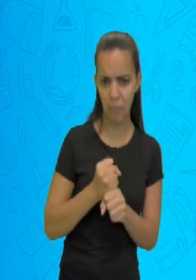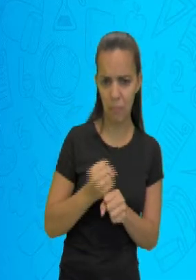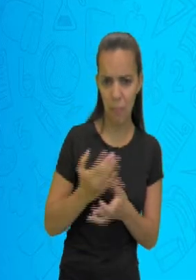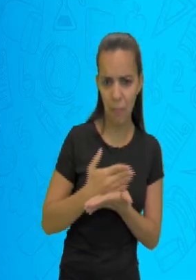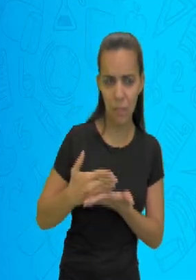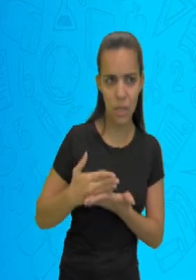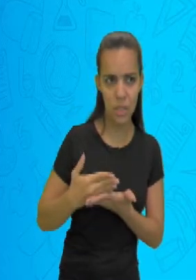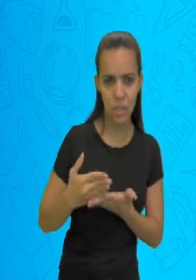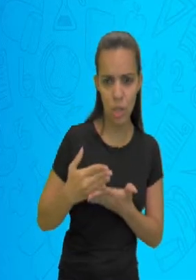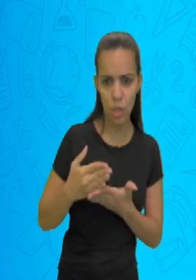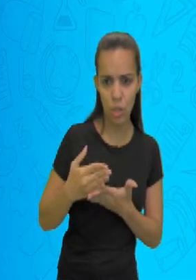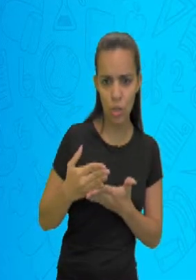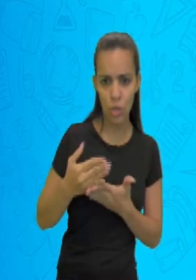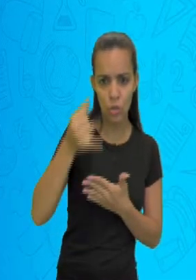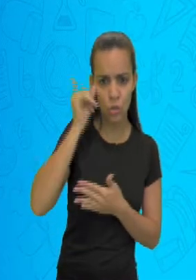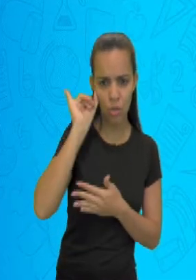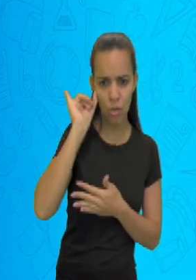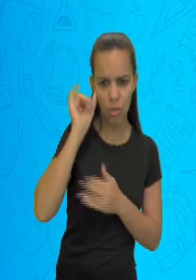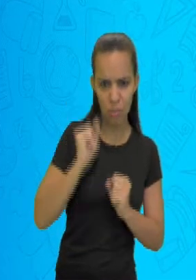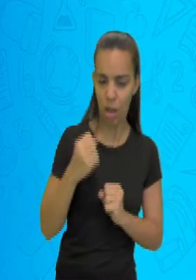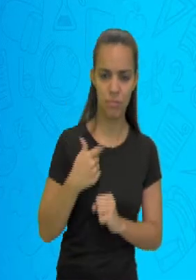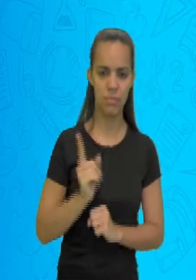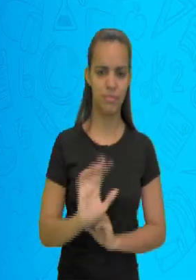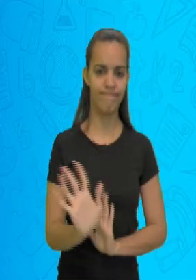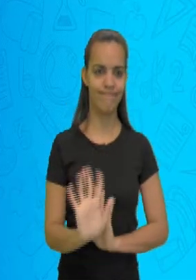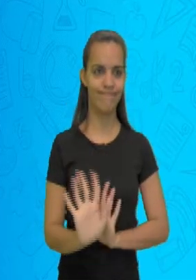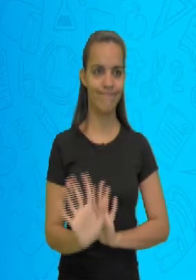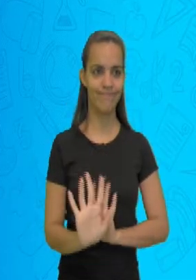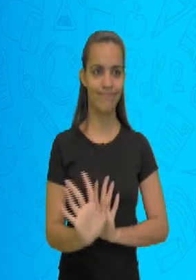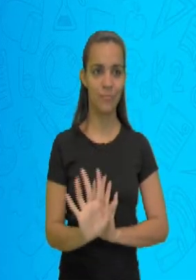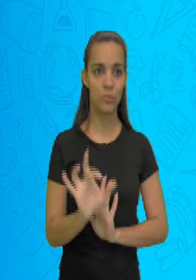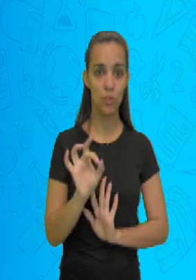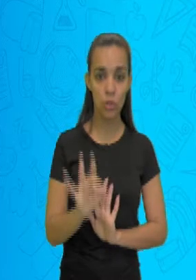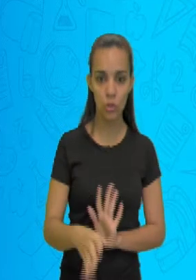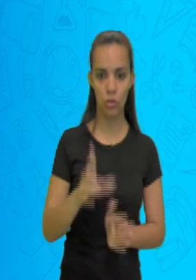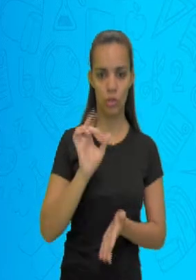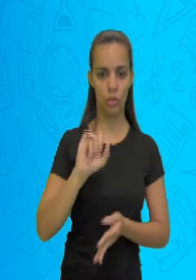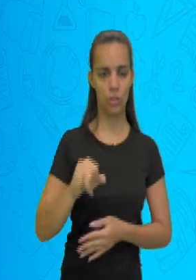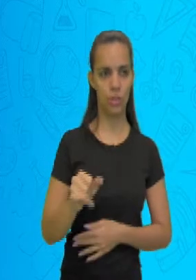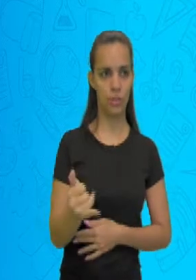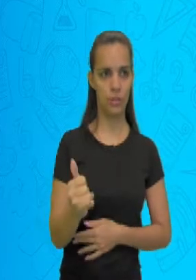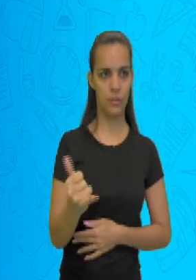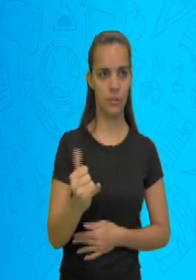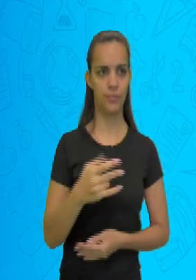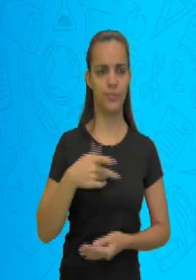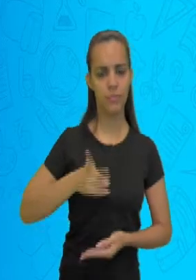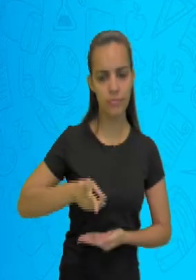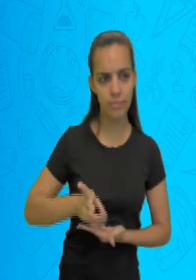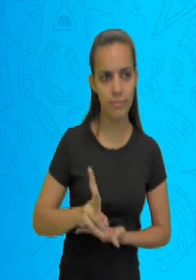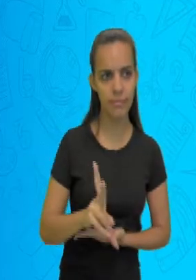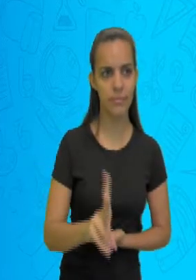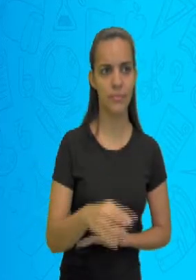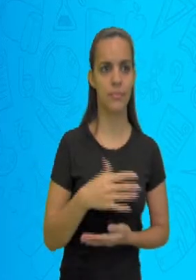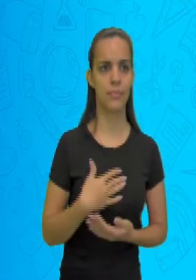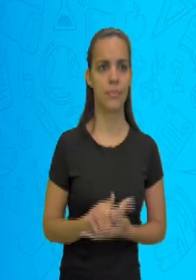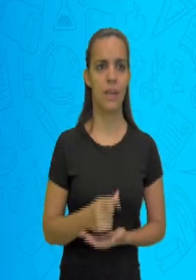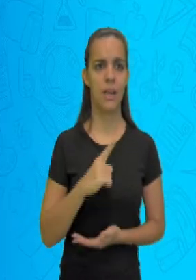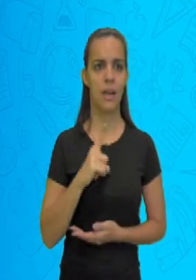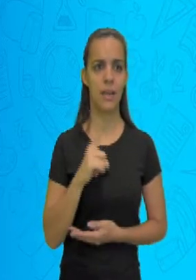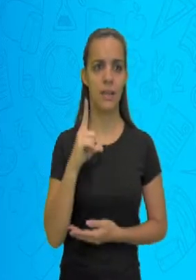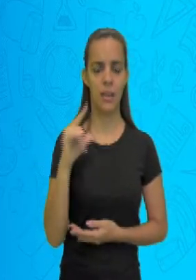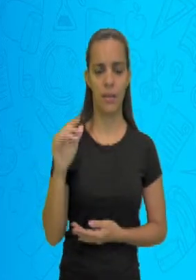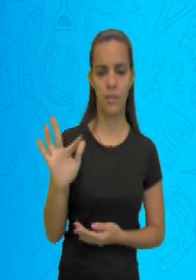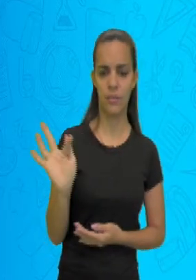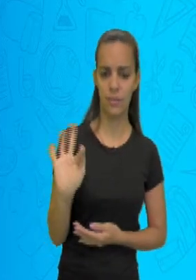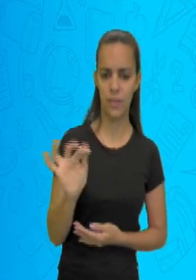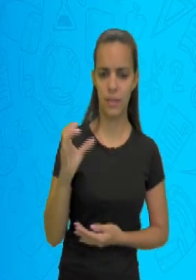No nosso calendário gregoriano, o início é o mês de janeiro. E aí nós damos continuidade a esses meses. Olha lá,